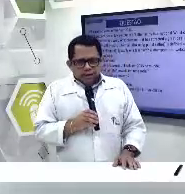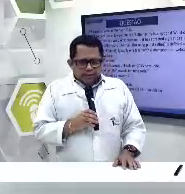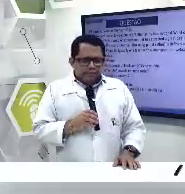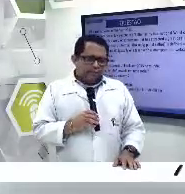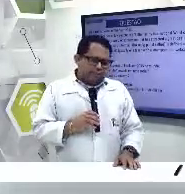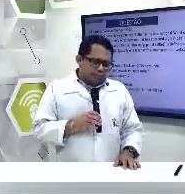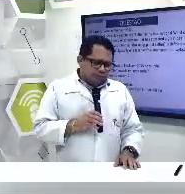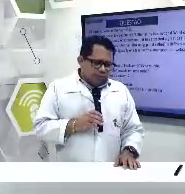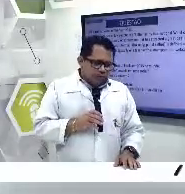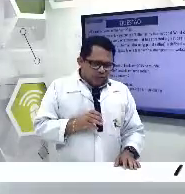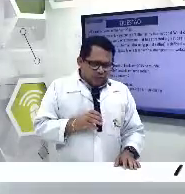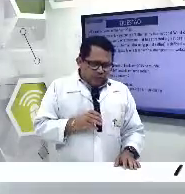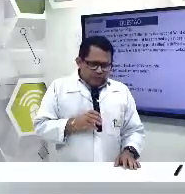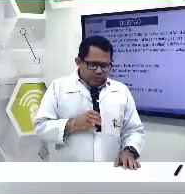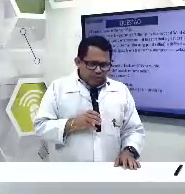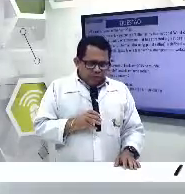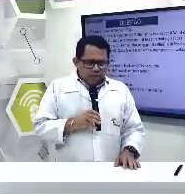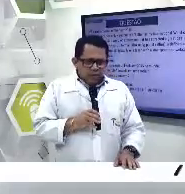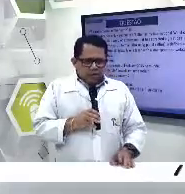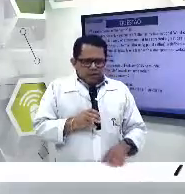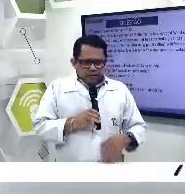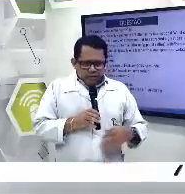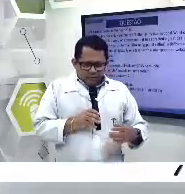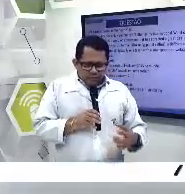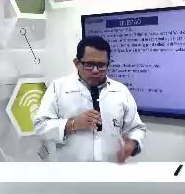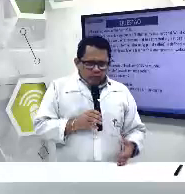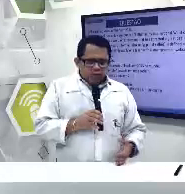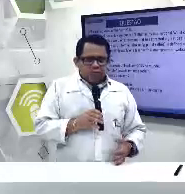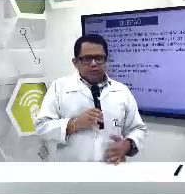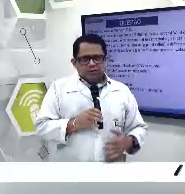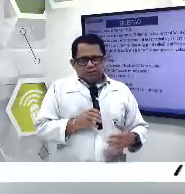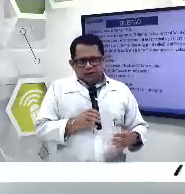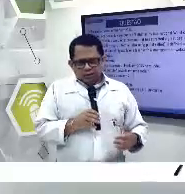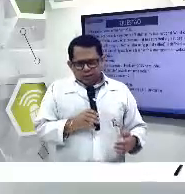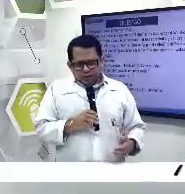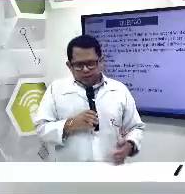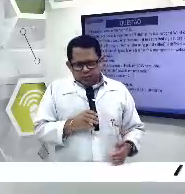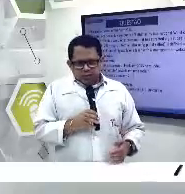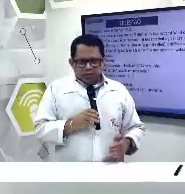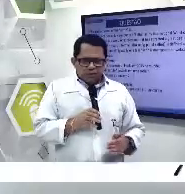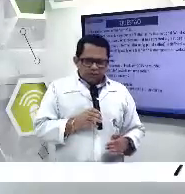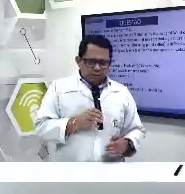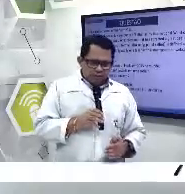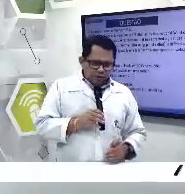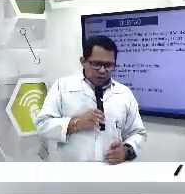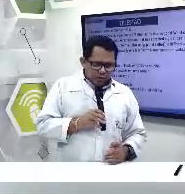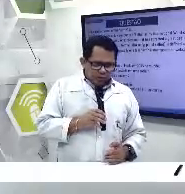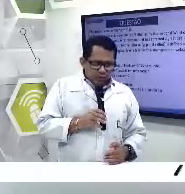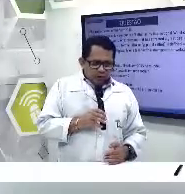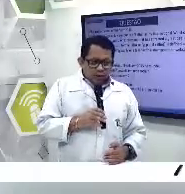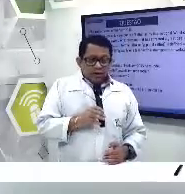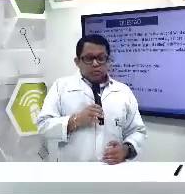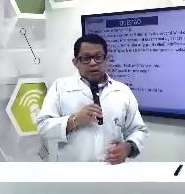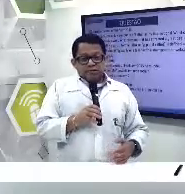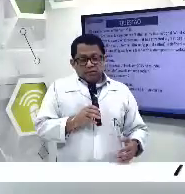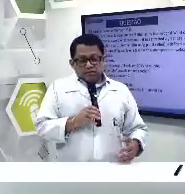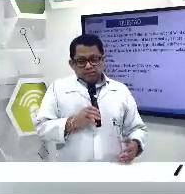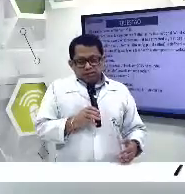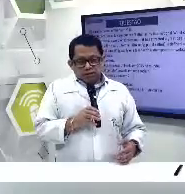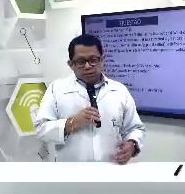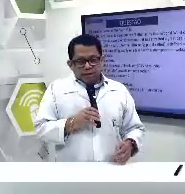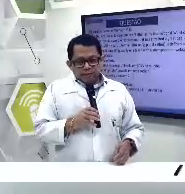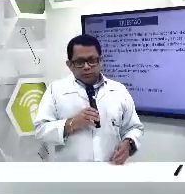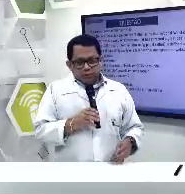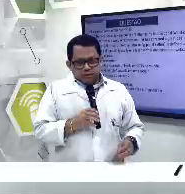tá então por isso que eu sempre digo análise a fonte veja se tem títulos item subtítulo as